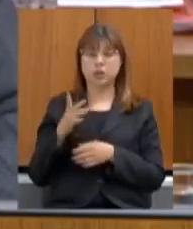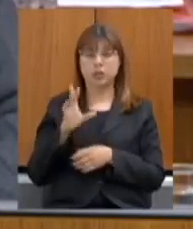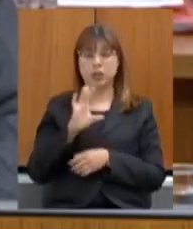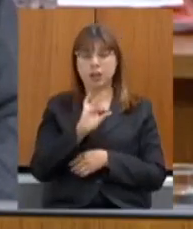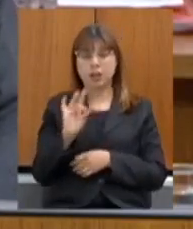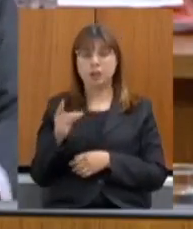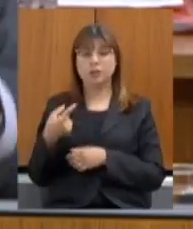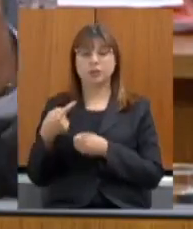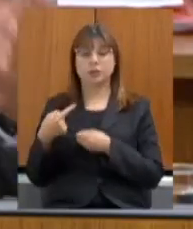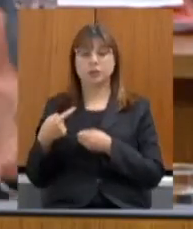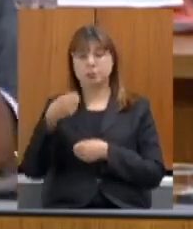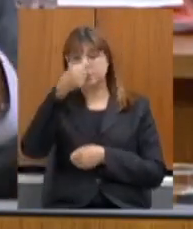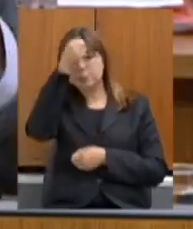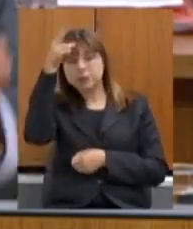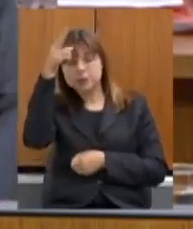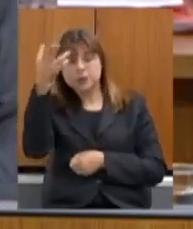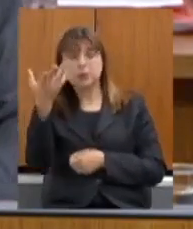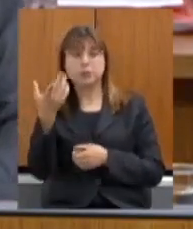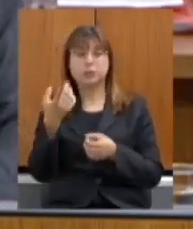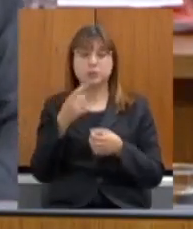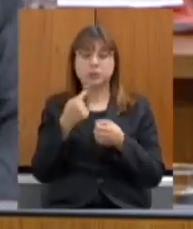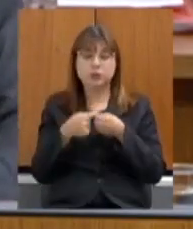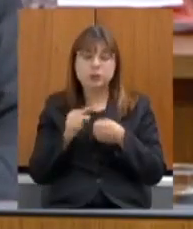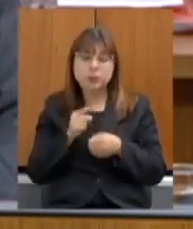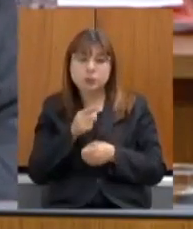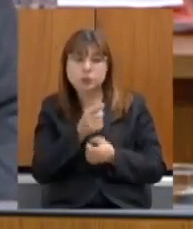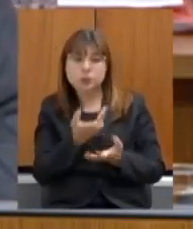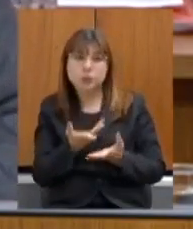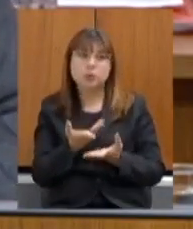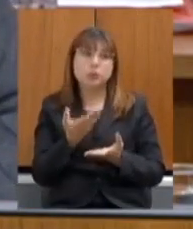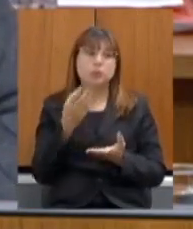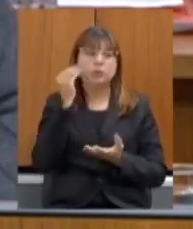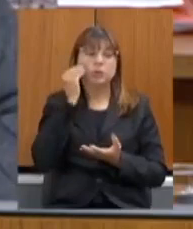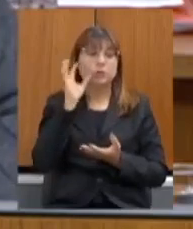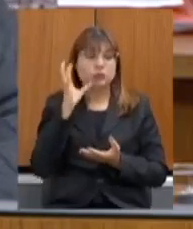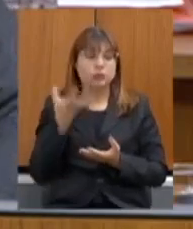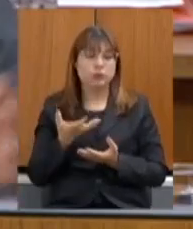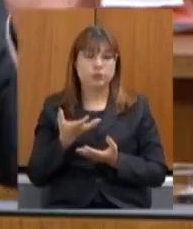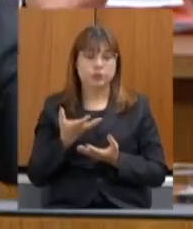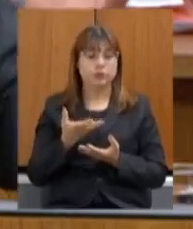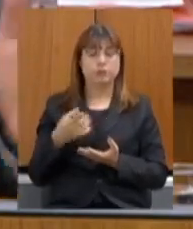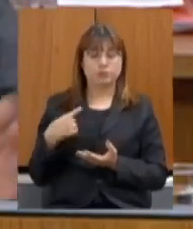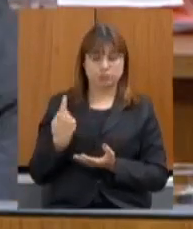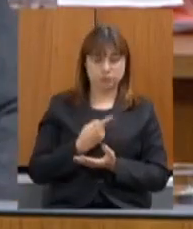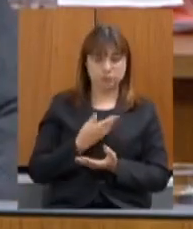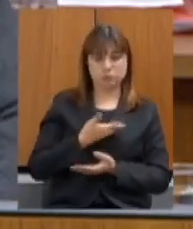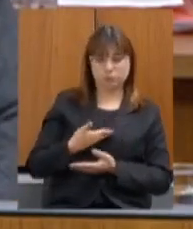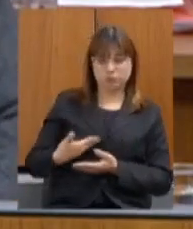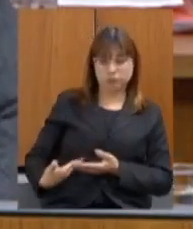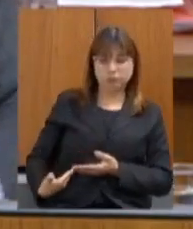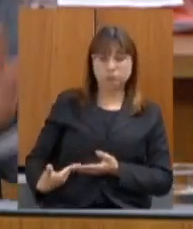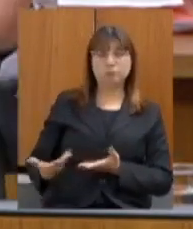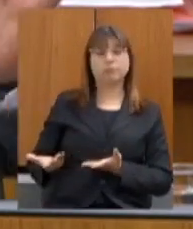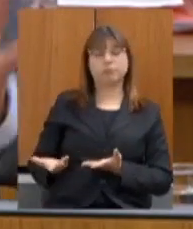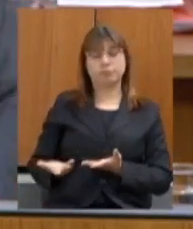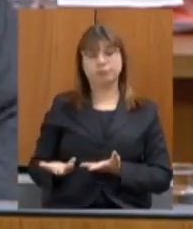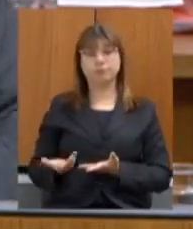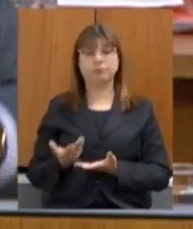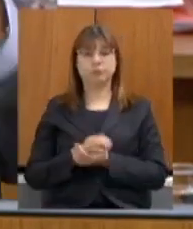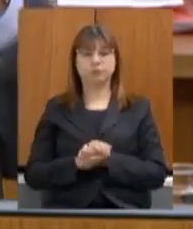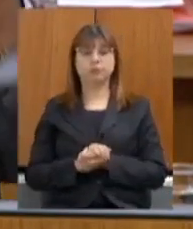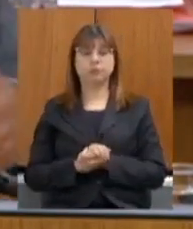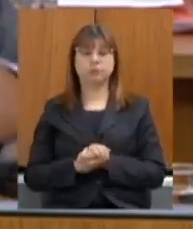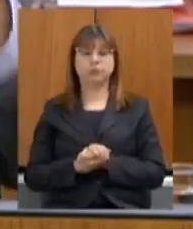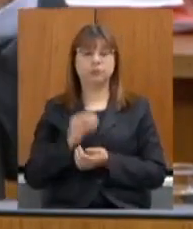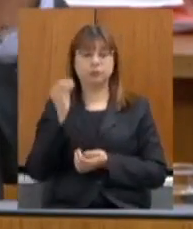procurando solucionar as questões. O nosso governador, o governo, a equipe toda, não deixou de atender,